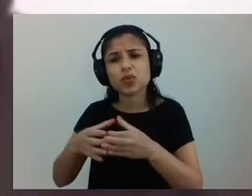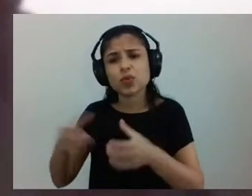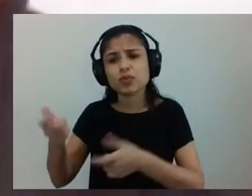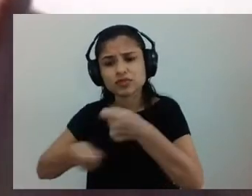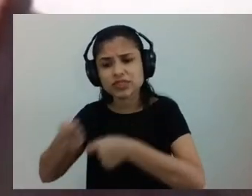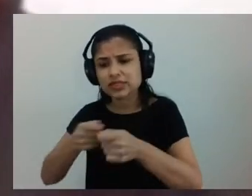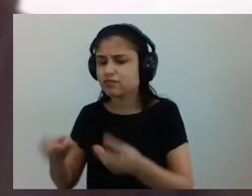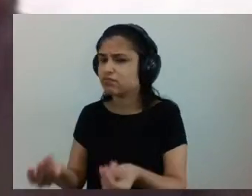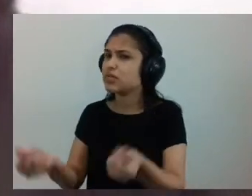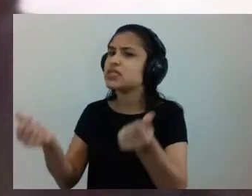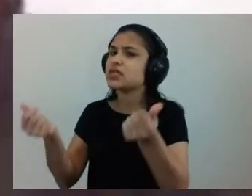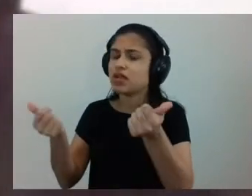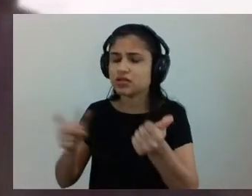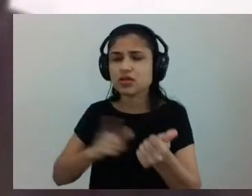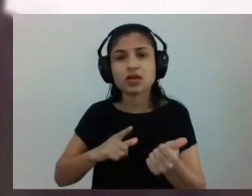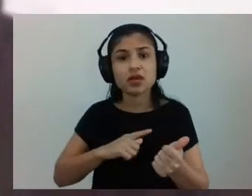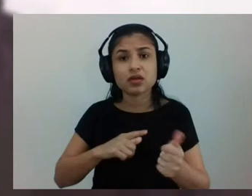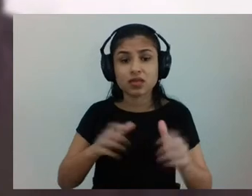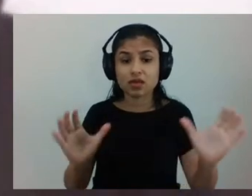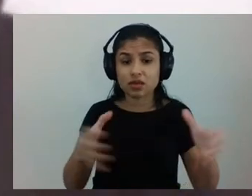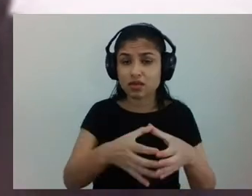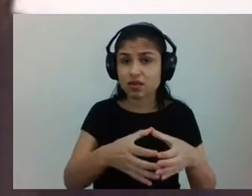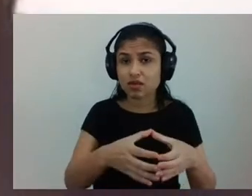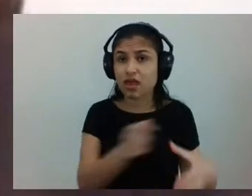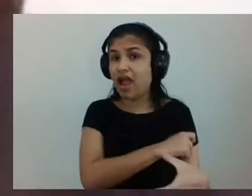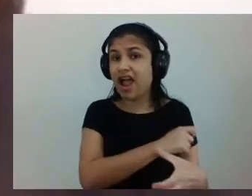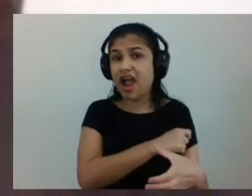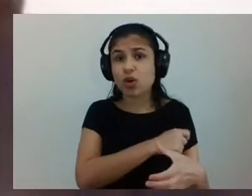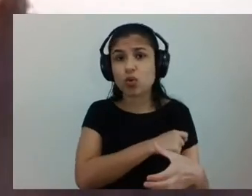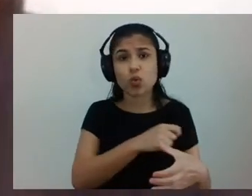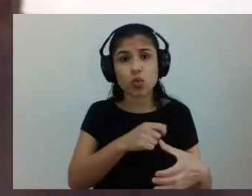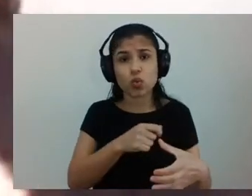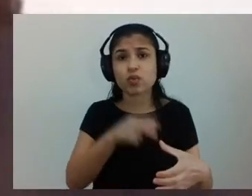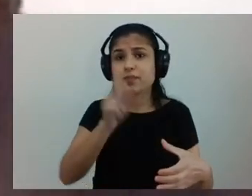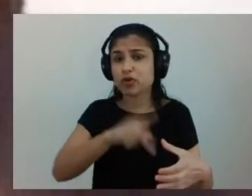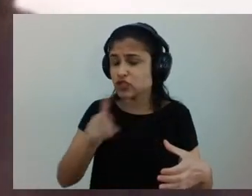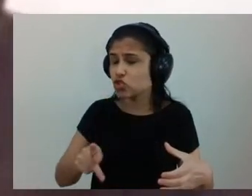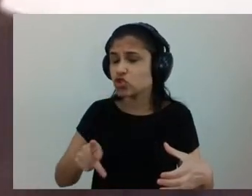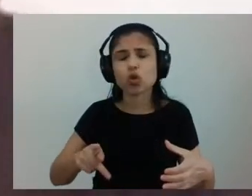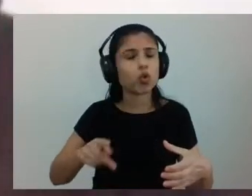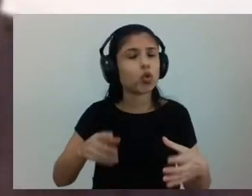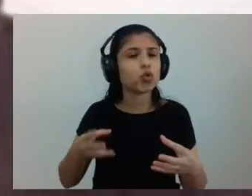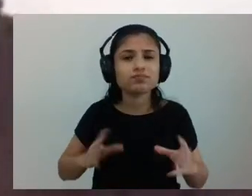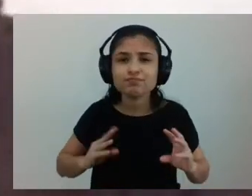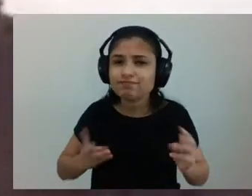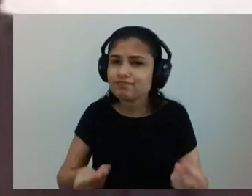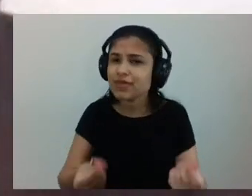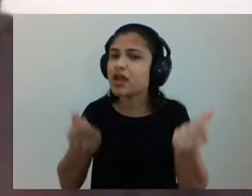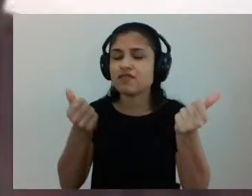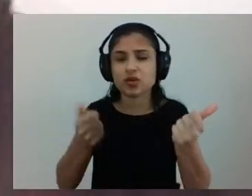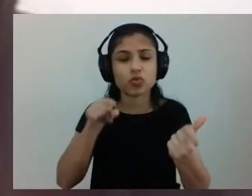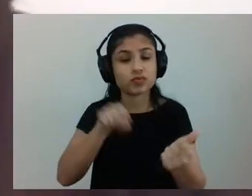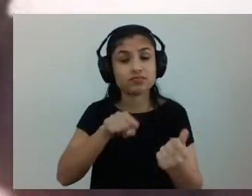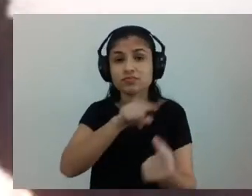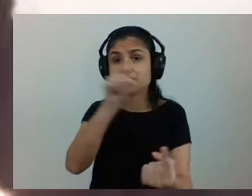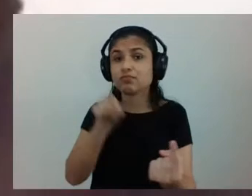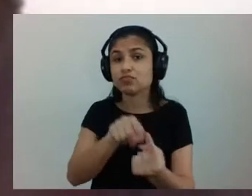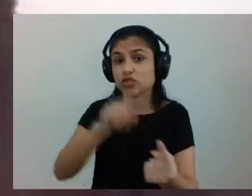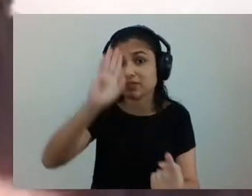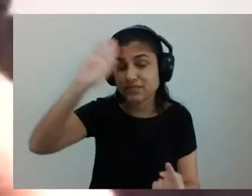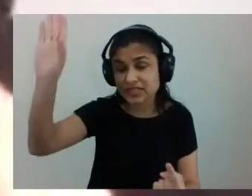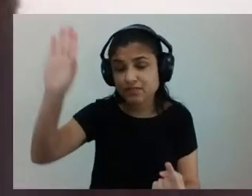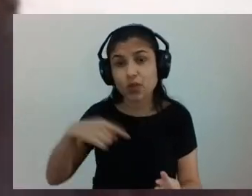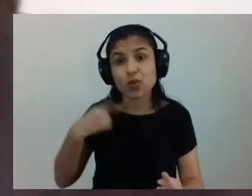nós temos um corpo de estudantes maravilhoso. E eles que têm que ser o nosso principal objetivo. Nós temos que nos